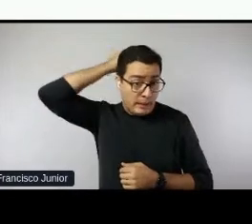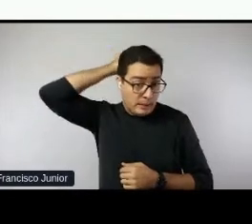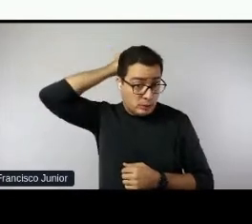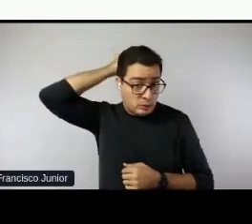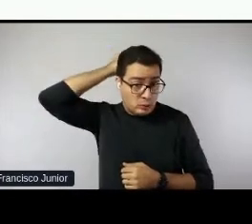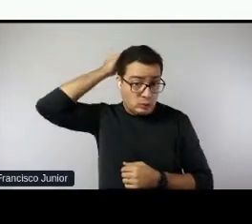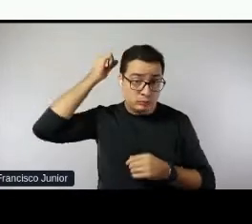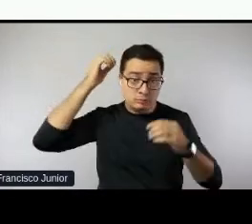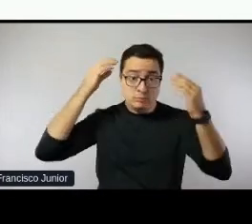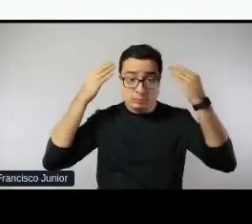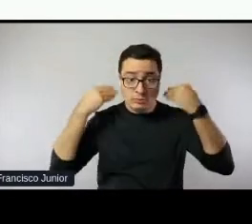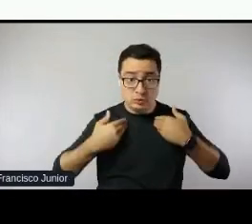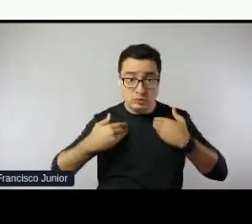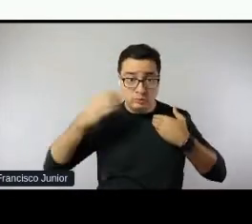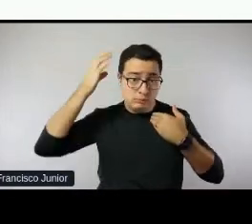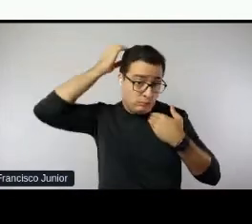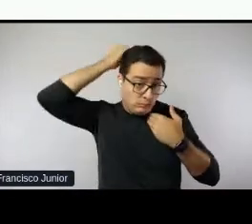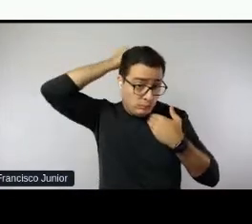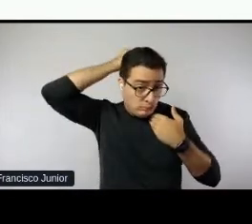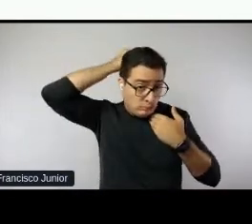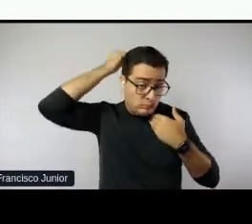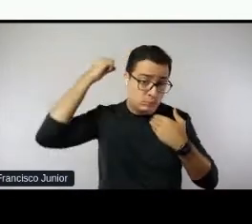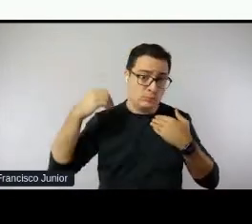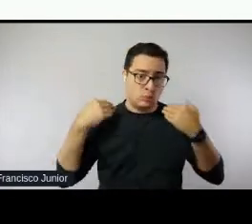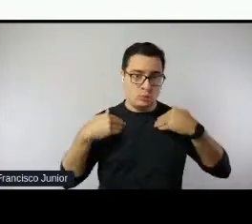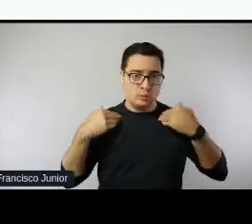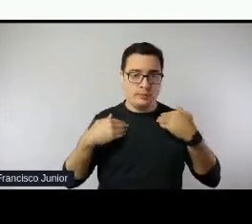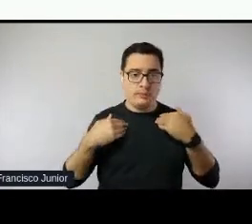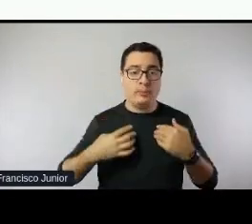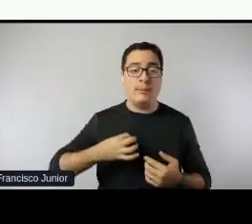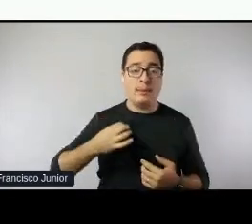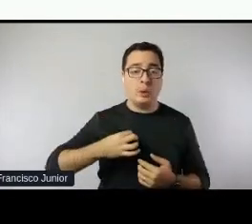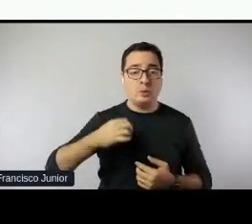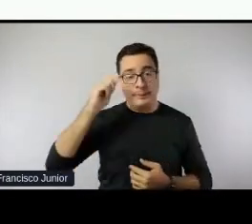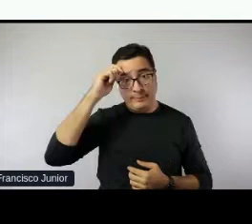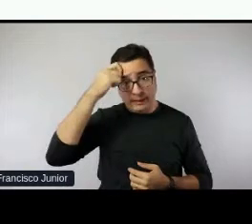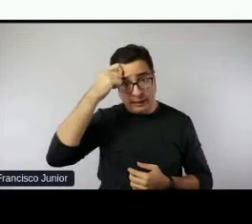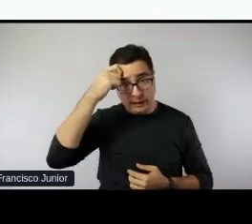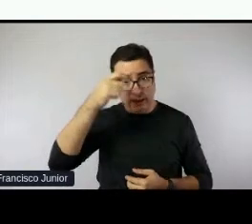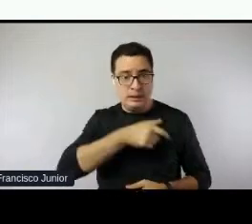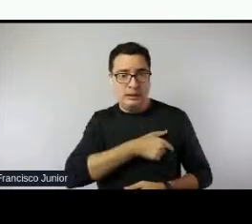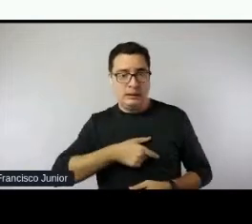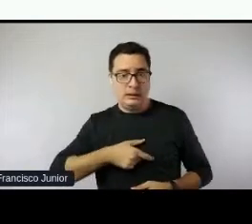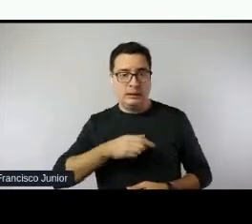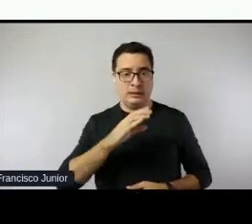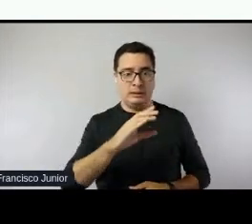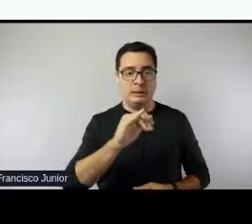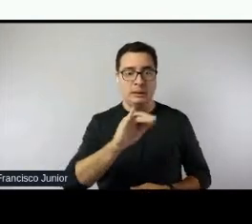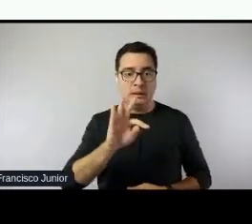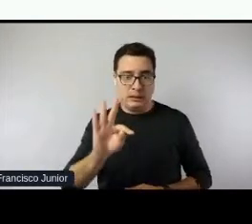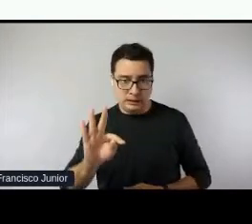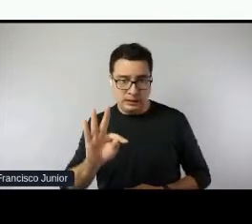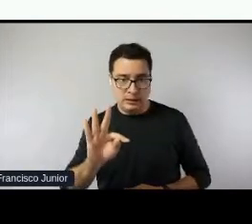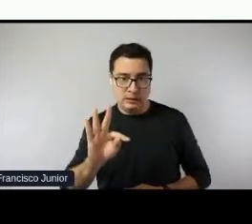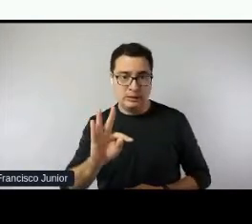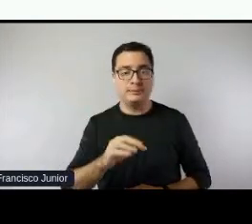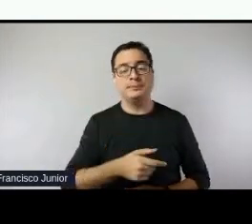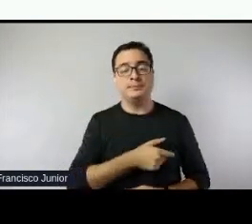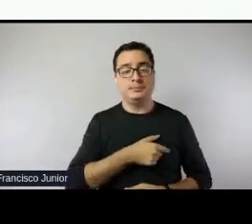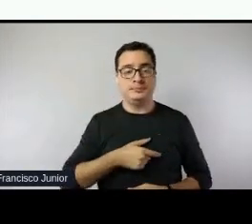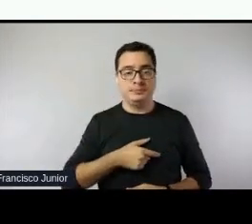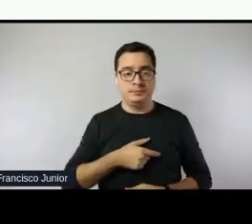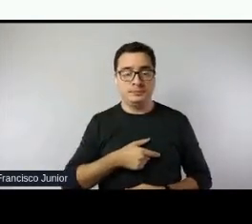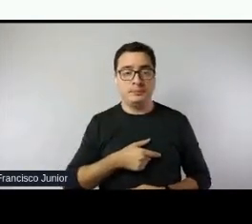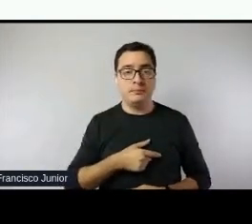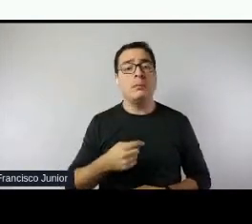metade solto nos ombros. Estou com uma blusa preta, escrito CIT em cima do peito do lado esquerdo. Estou